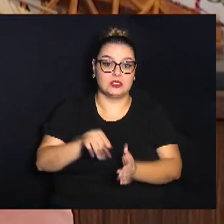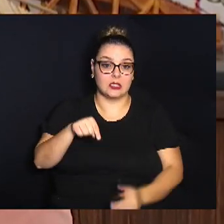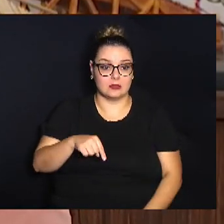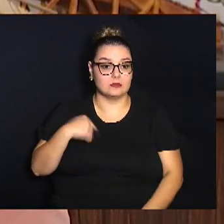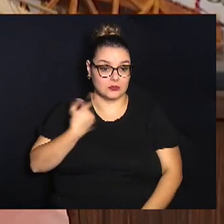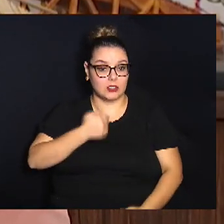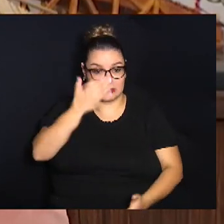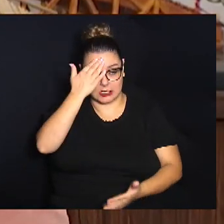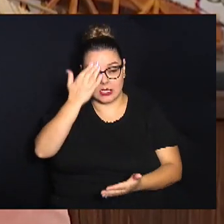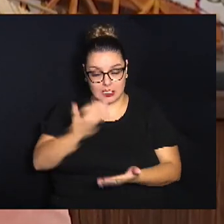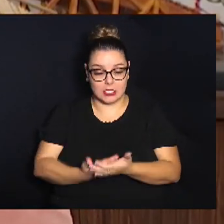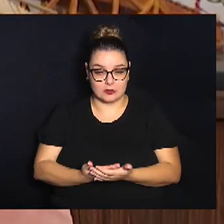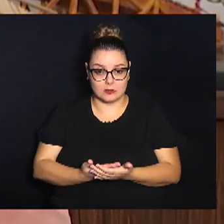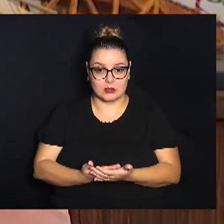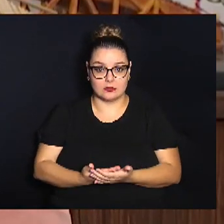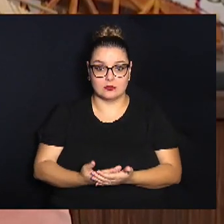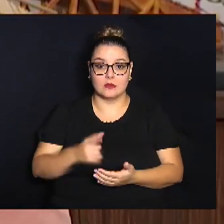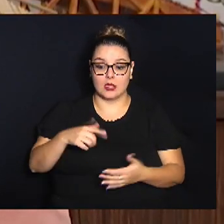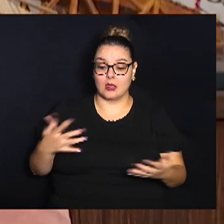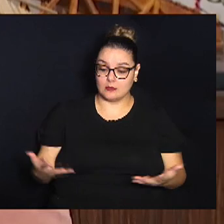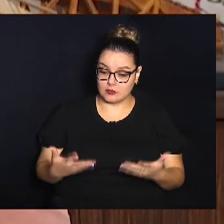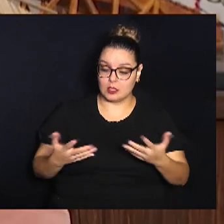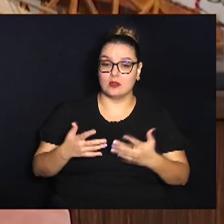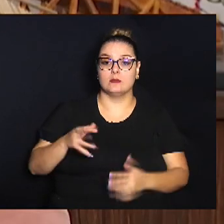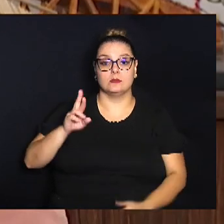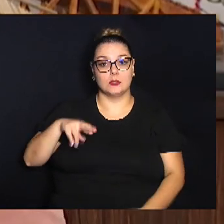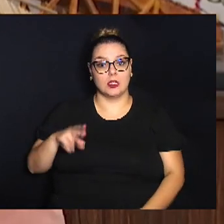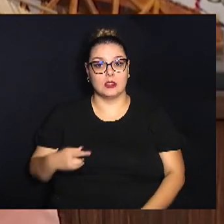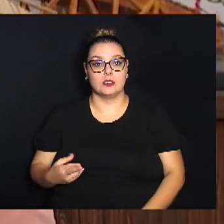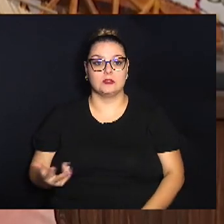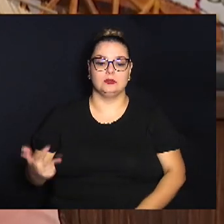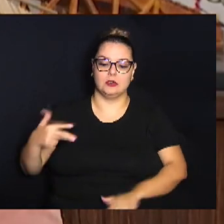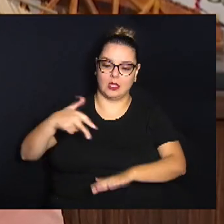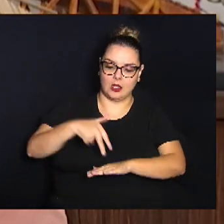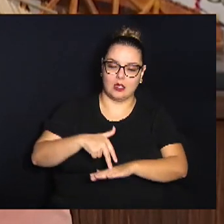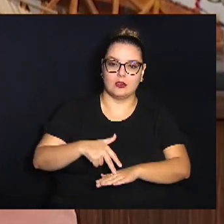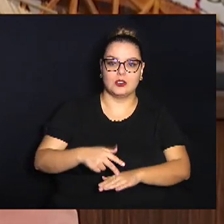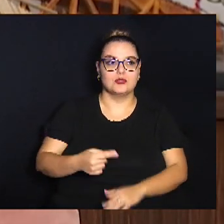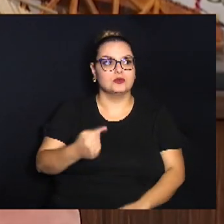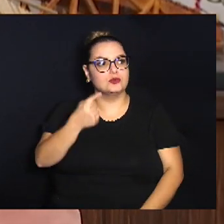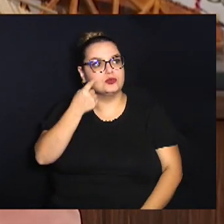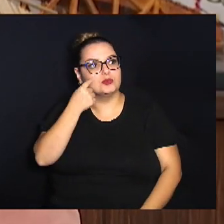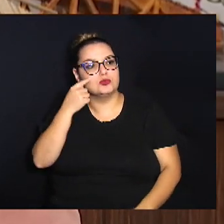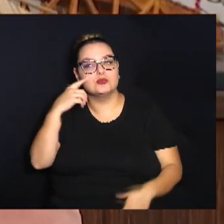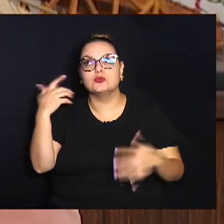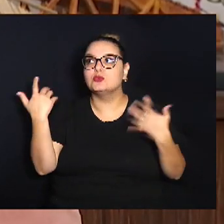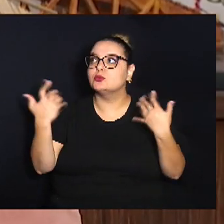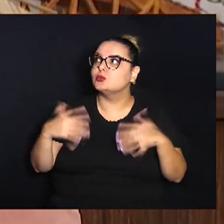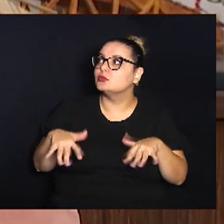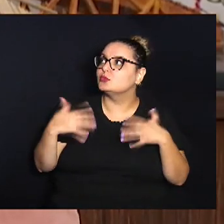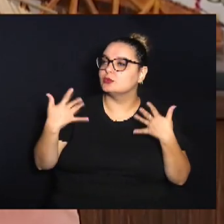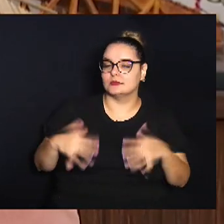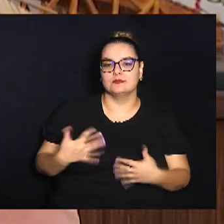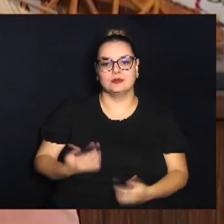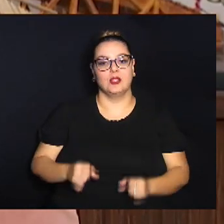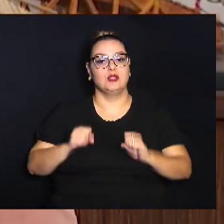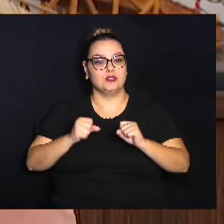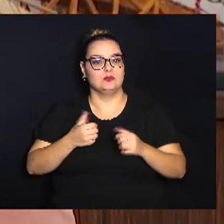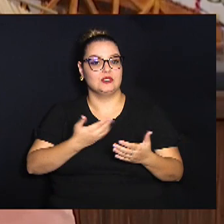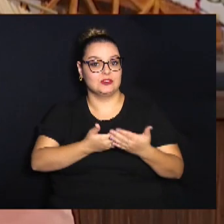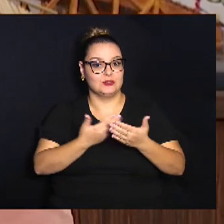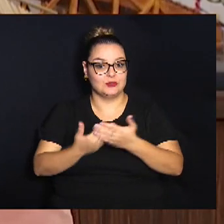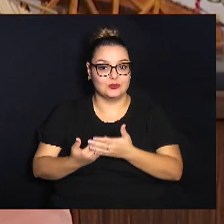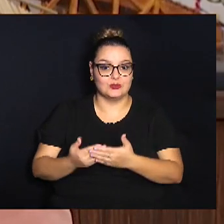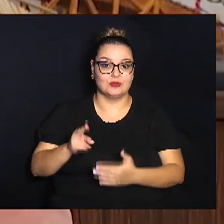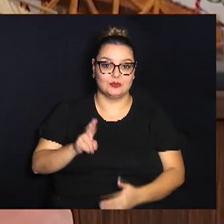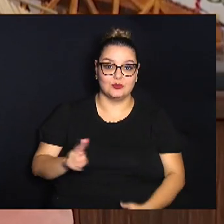que é muito motivador só o fato de vir aqui, de vislumbrar a possibilidade de estudar na